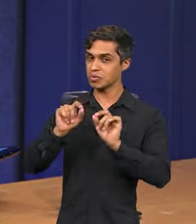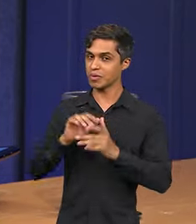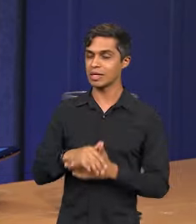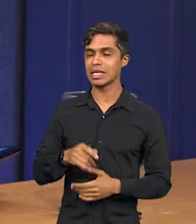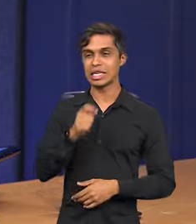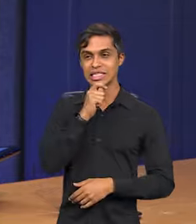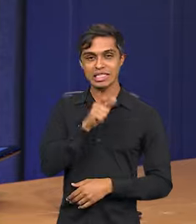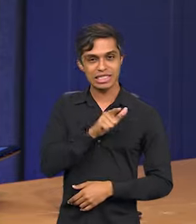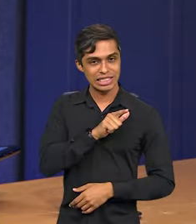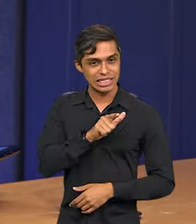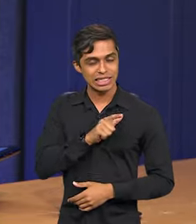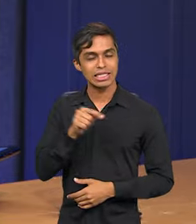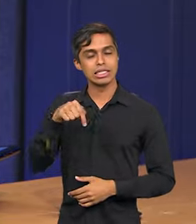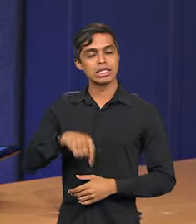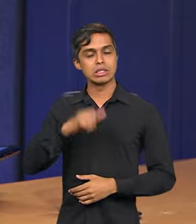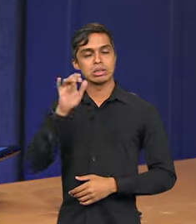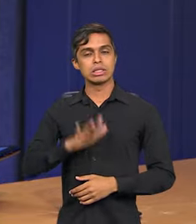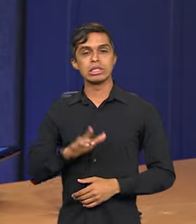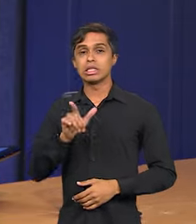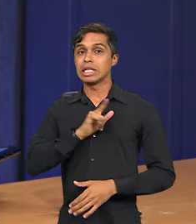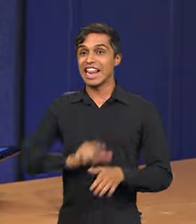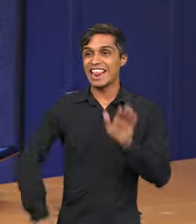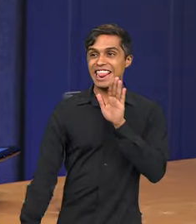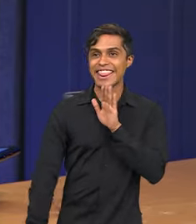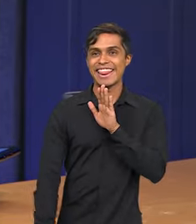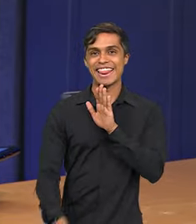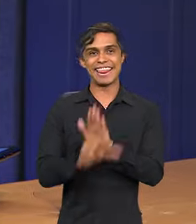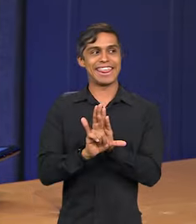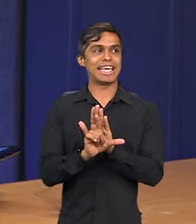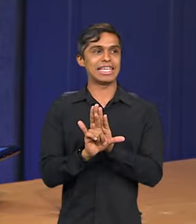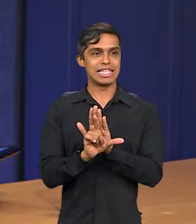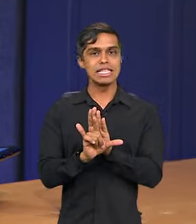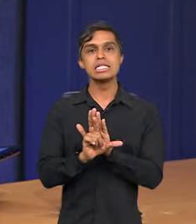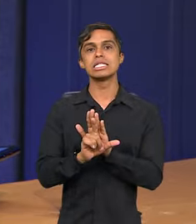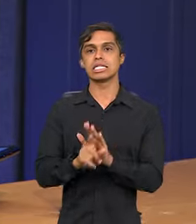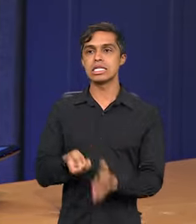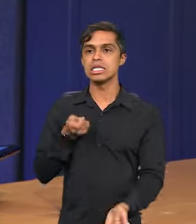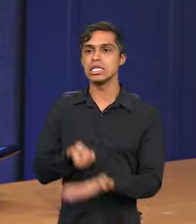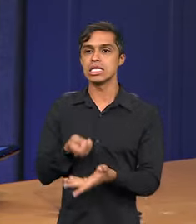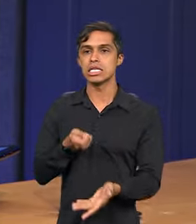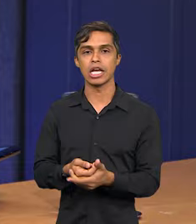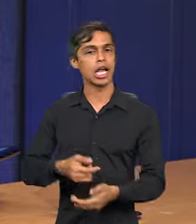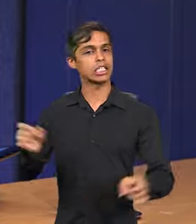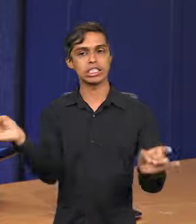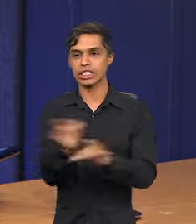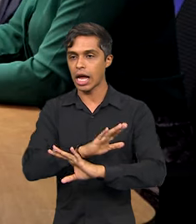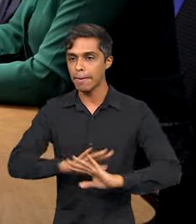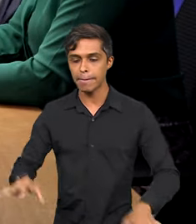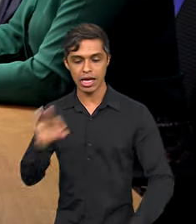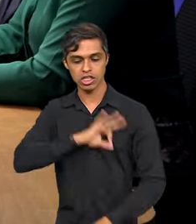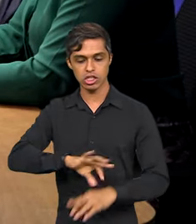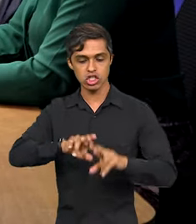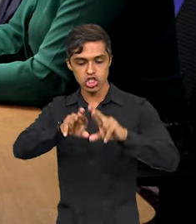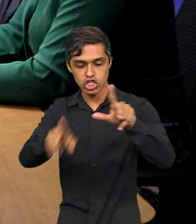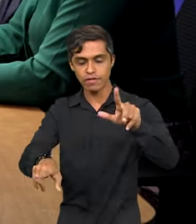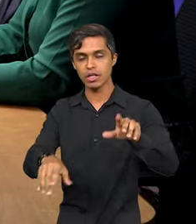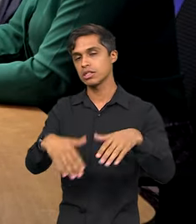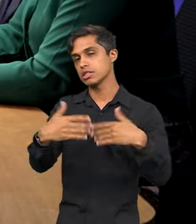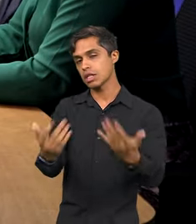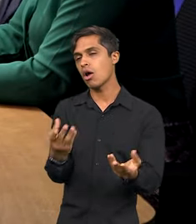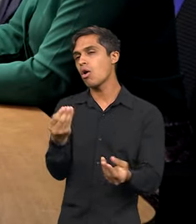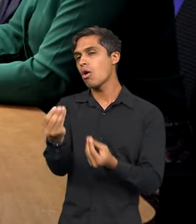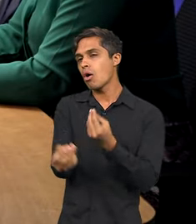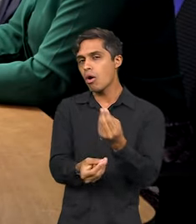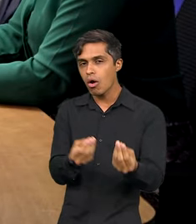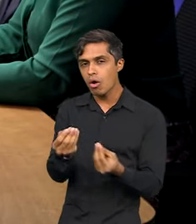ainda existe apesar de aqui no Brasil ter até uma lei né para disciplinar isso para acabar com isso em